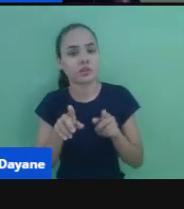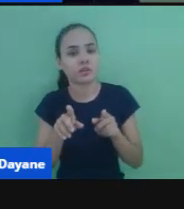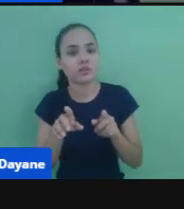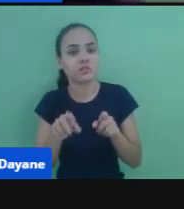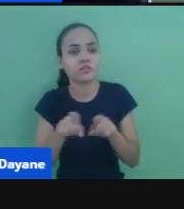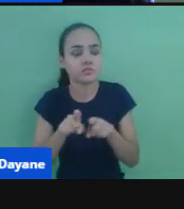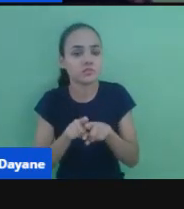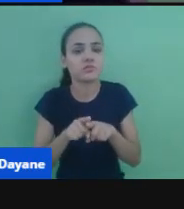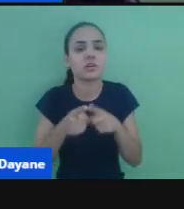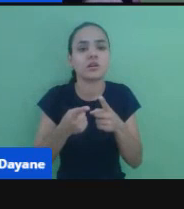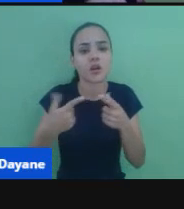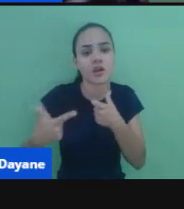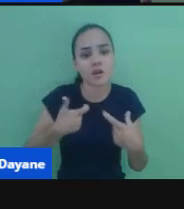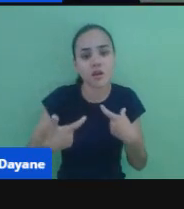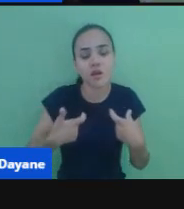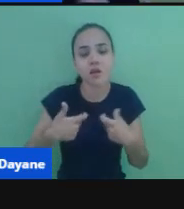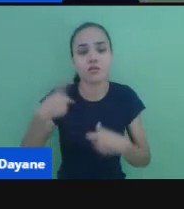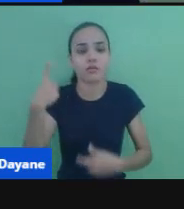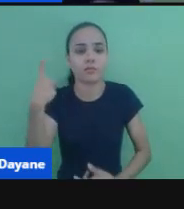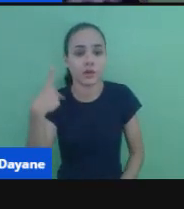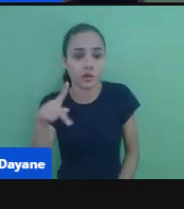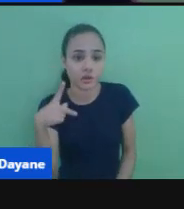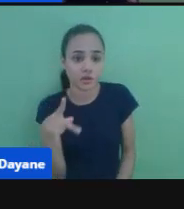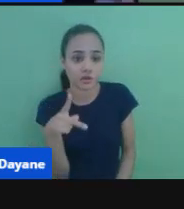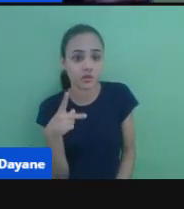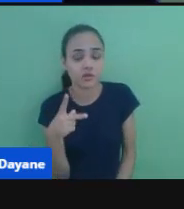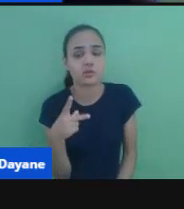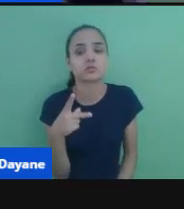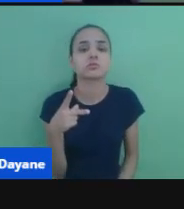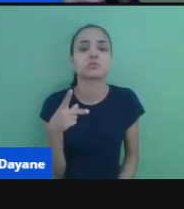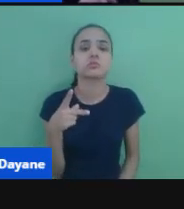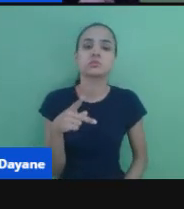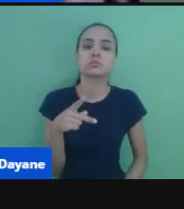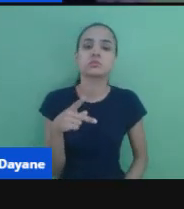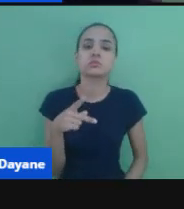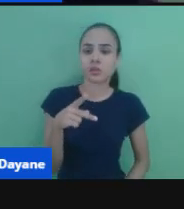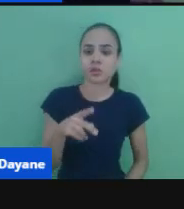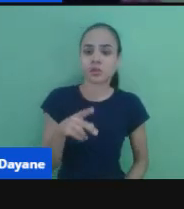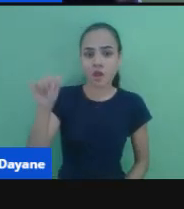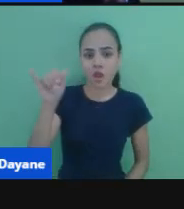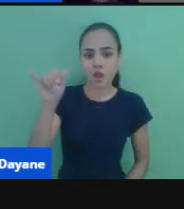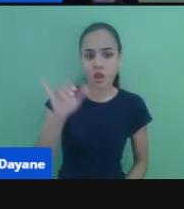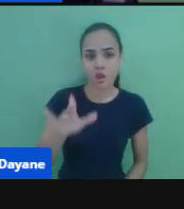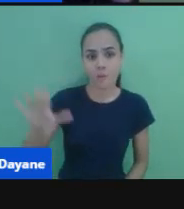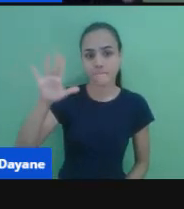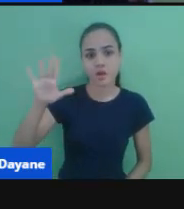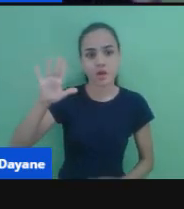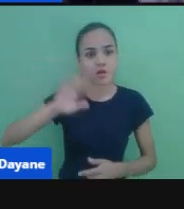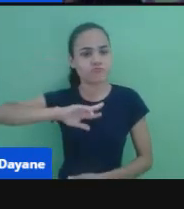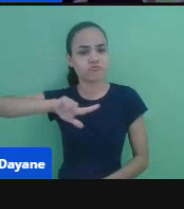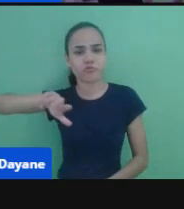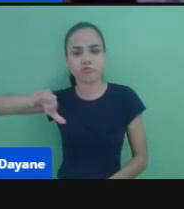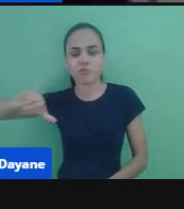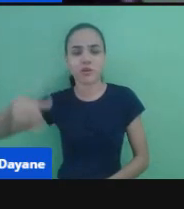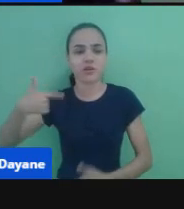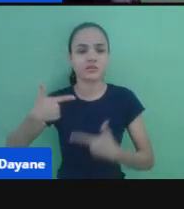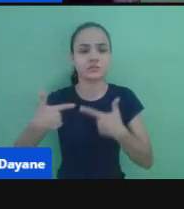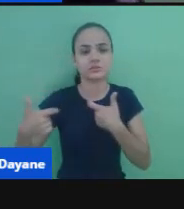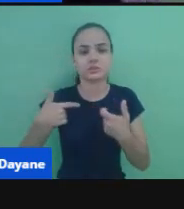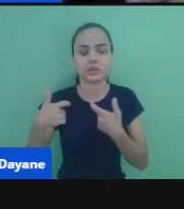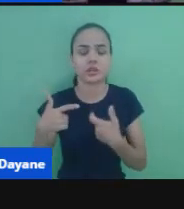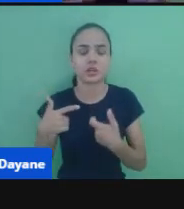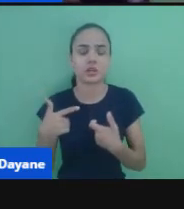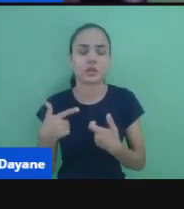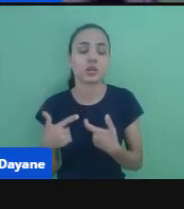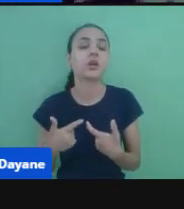pegar a Guerra do Paraguai, pegar várias imagens da Guerra do Paraguai e simplesmente contar a visão que